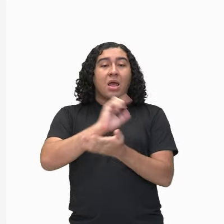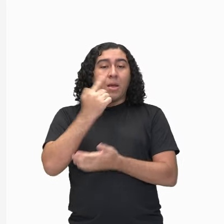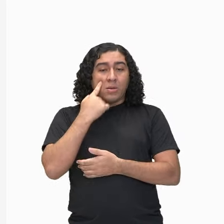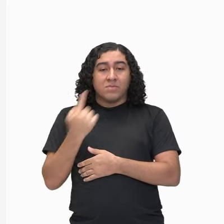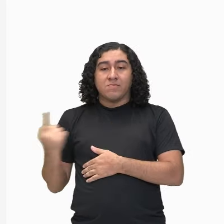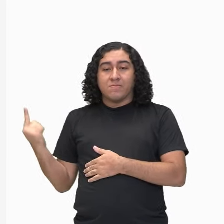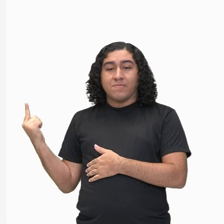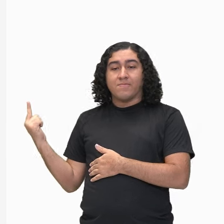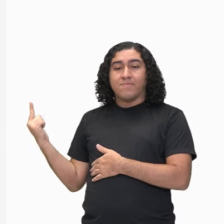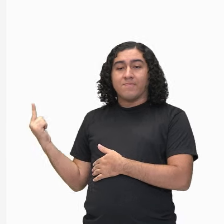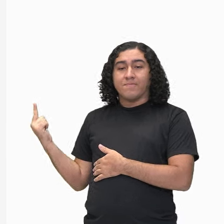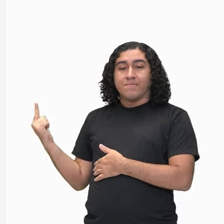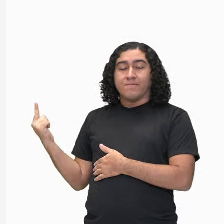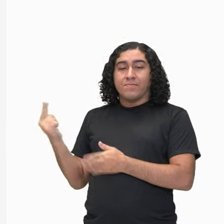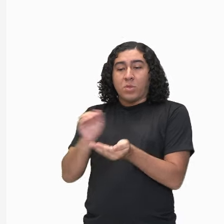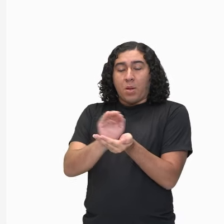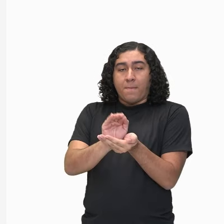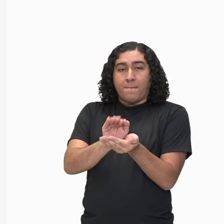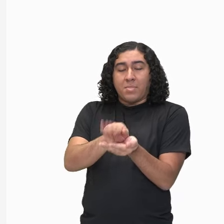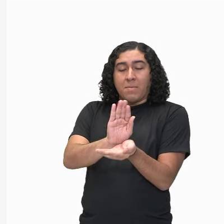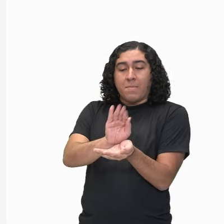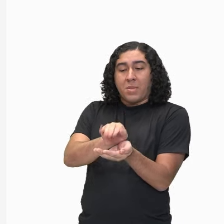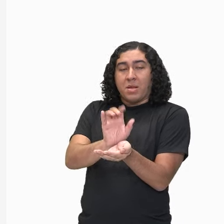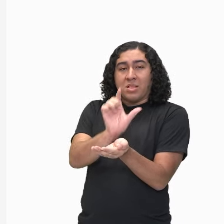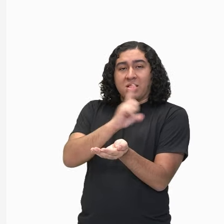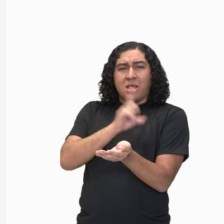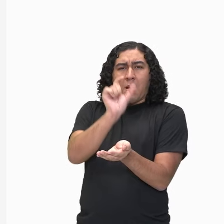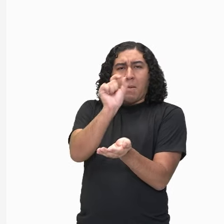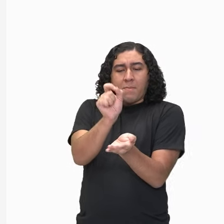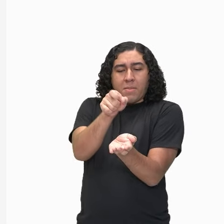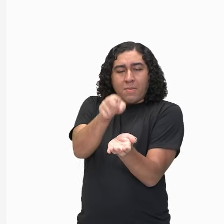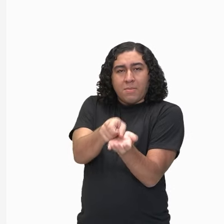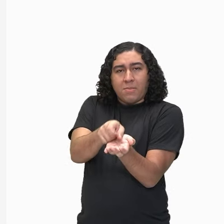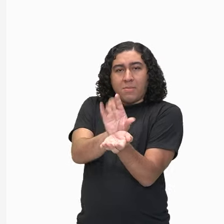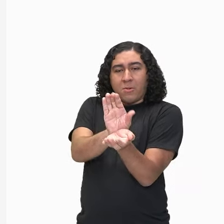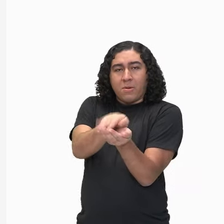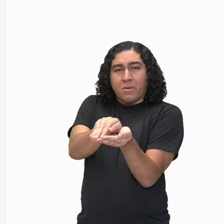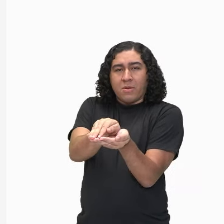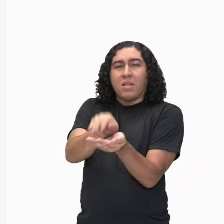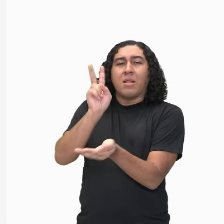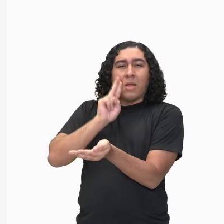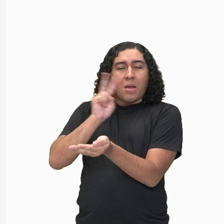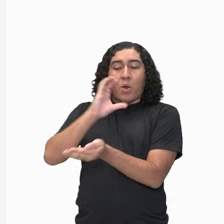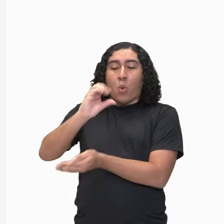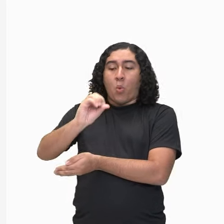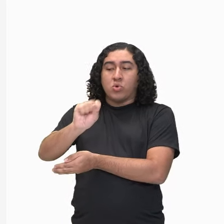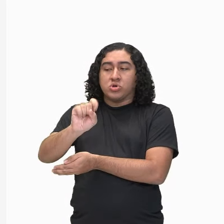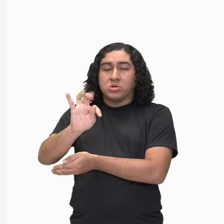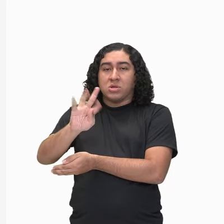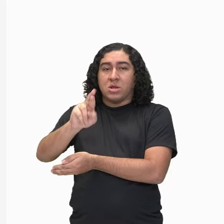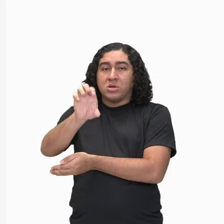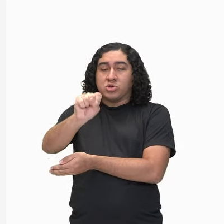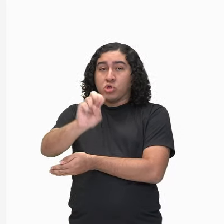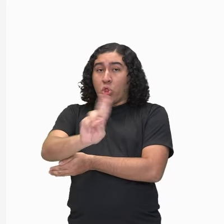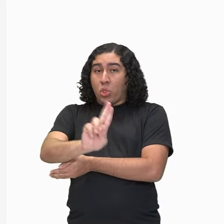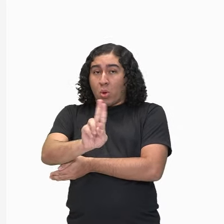ostras. Mais adiante eu vou falar um pouquinho sobre as ostras, que tem uma situação bem